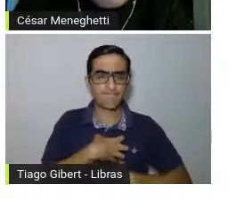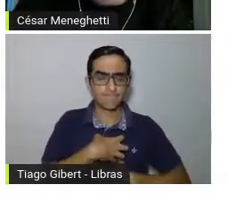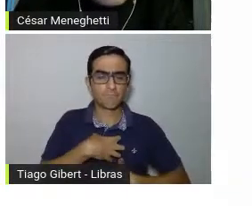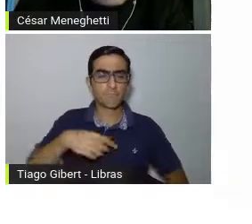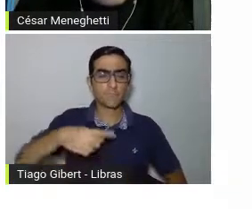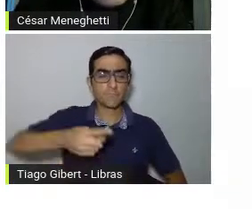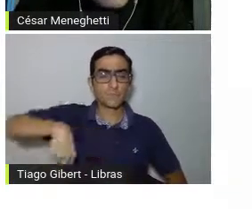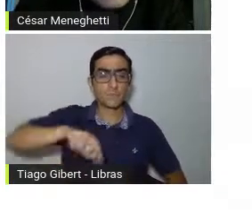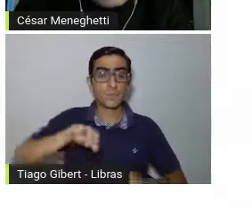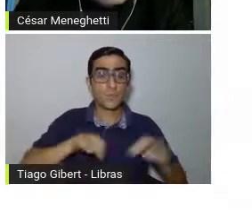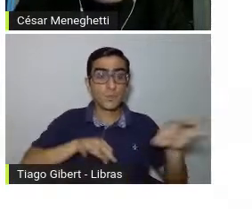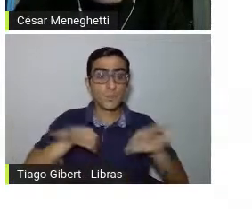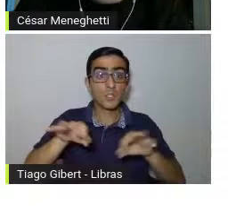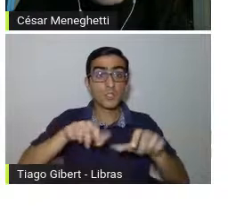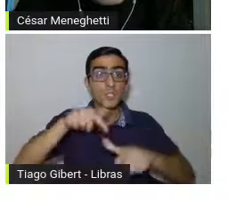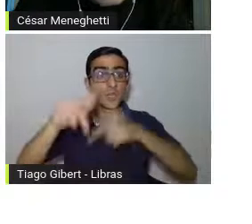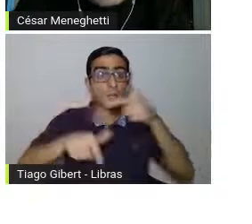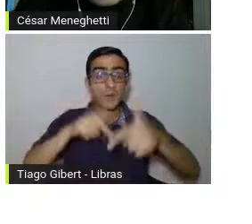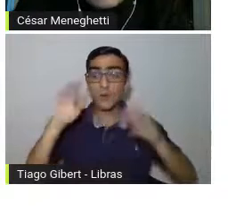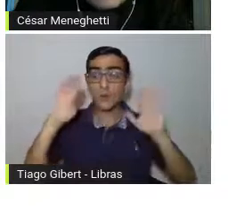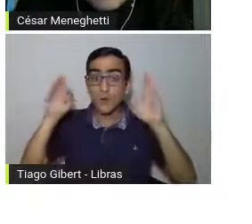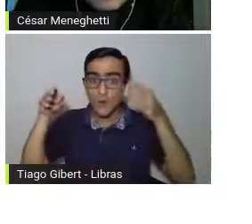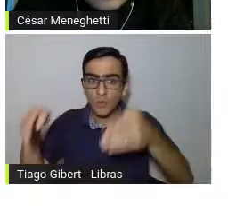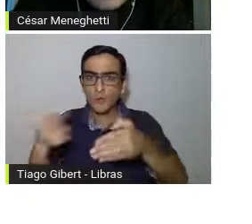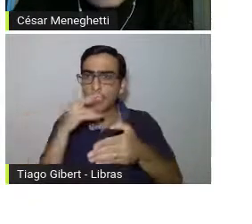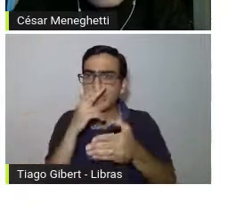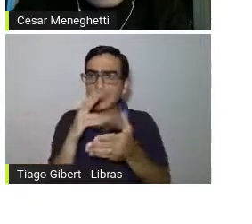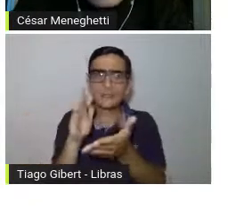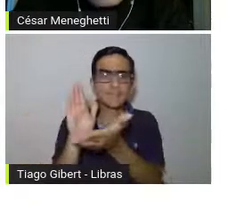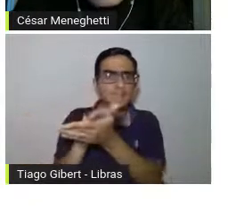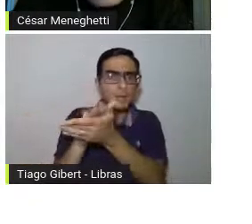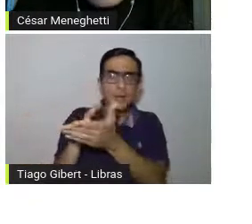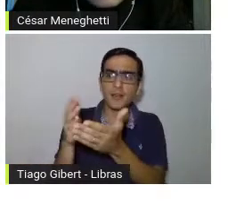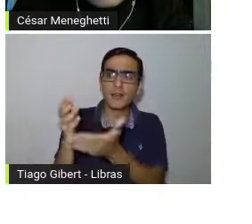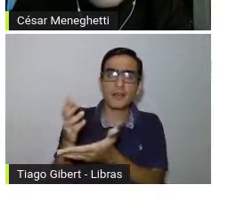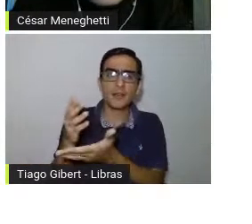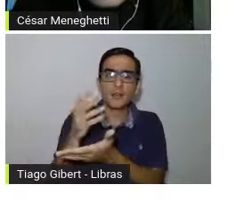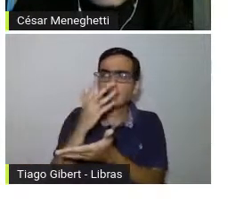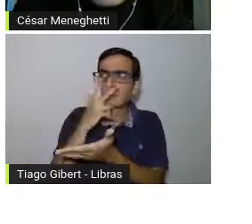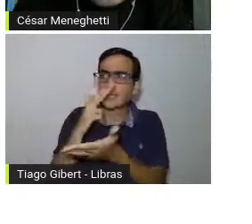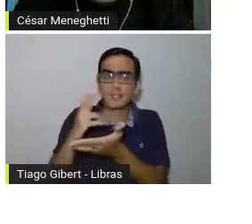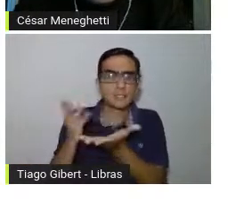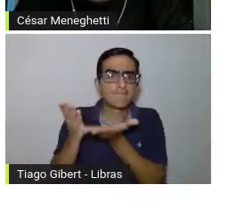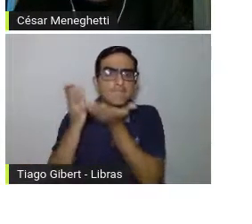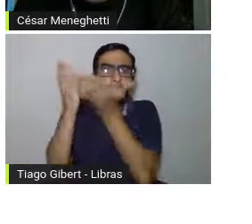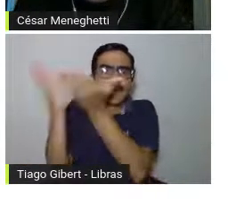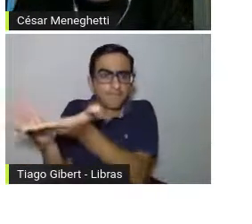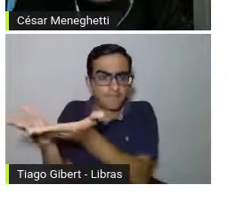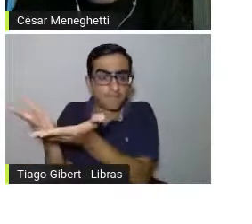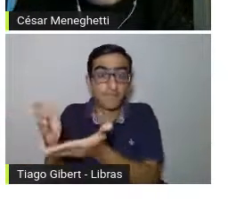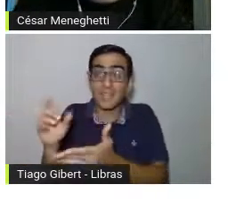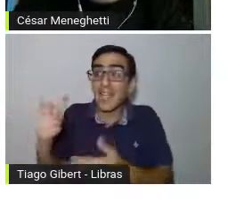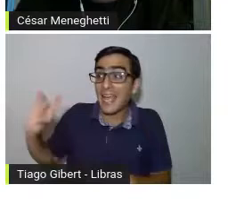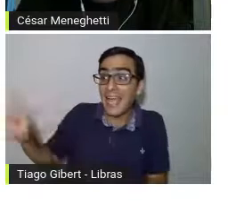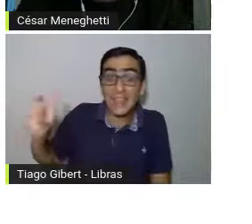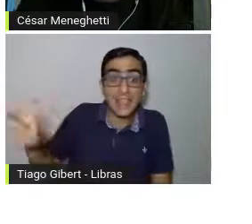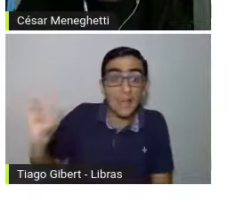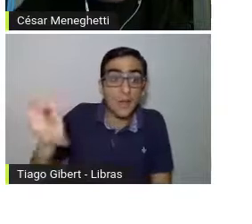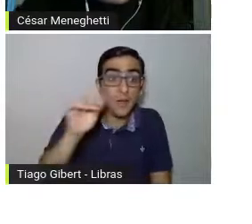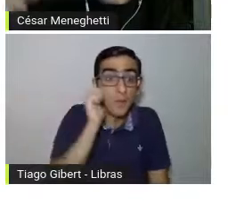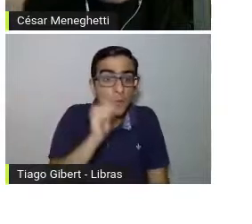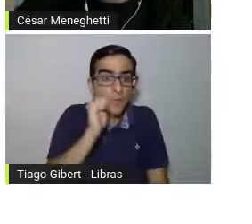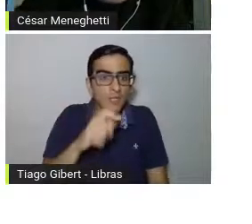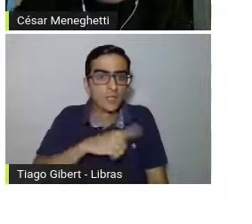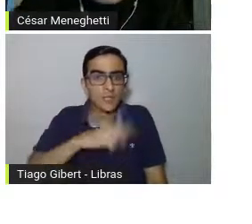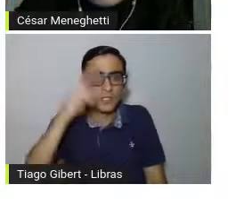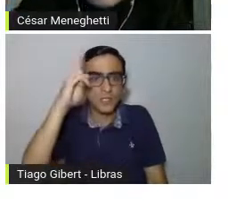um trabalho só sobre elas, assim, só uma homenagem a essas pessoas. E cada uma tinha uma história. Por exemplo, esse é